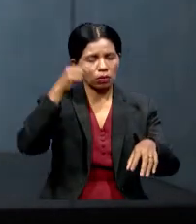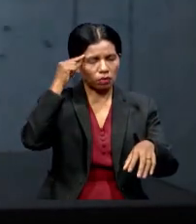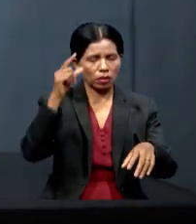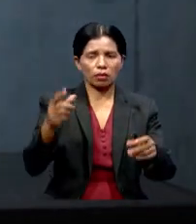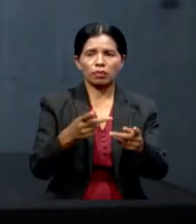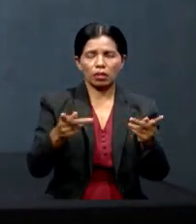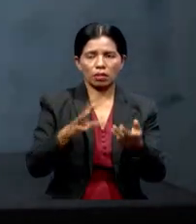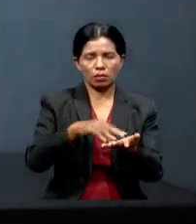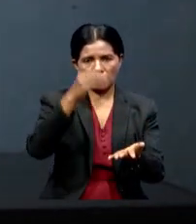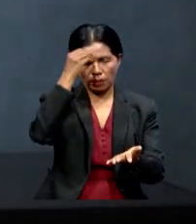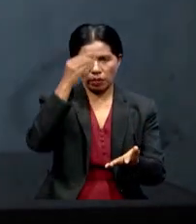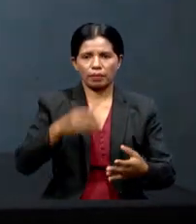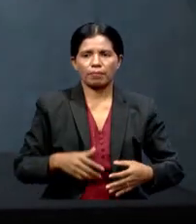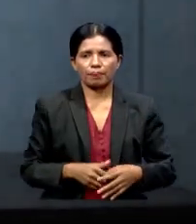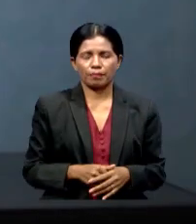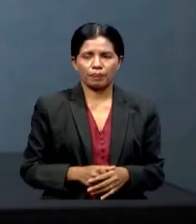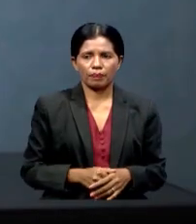dele.